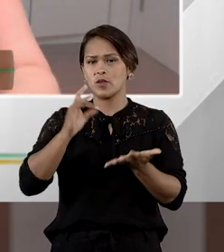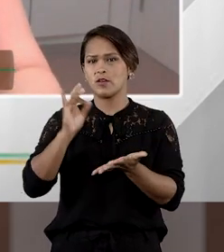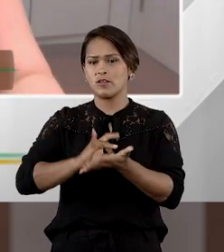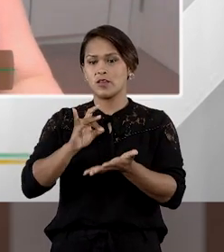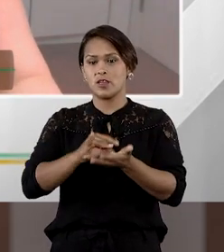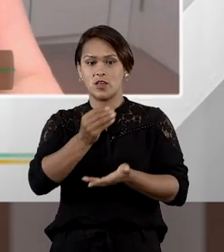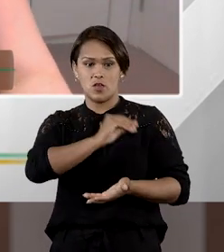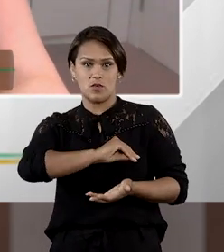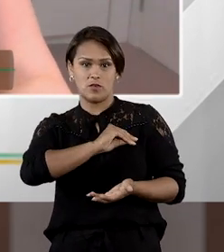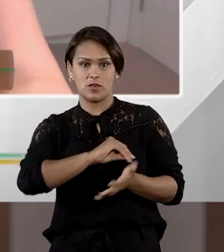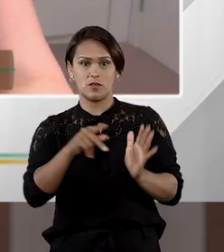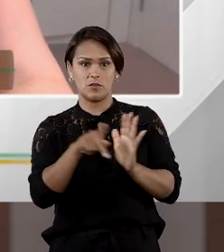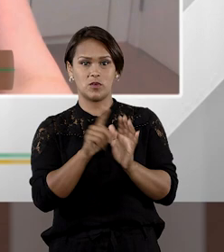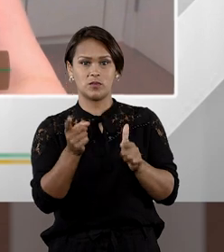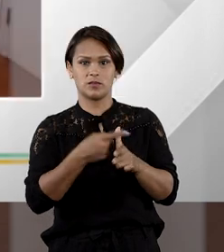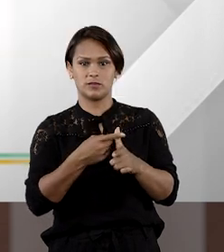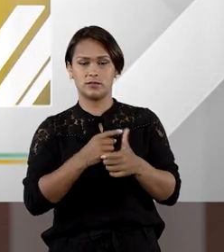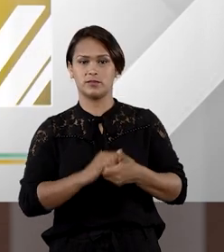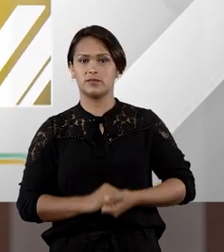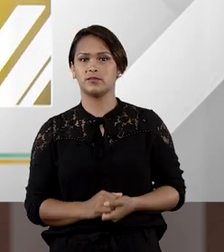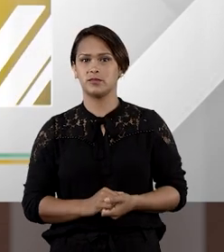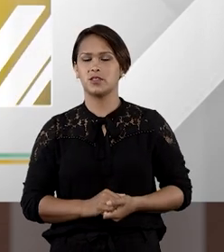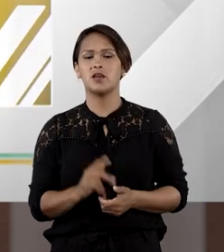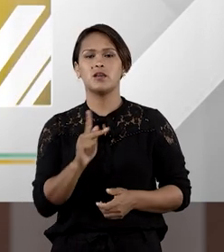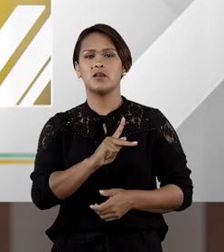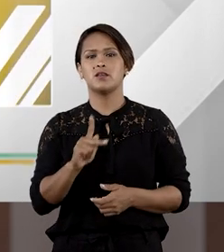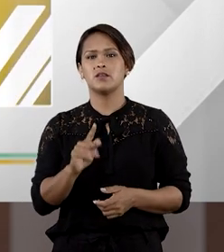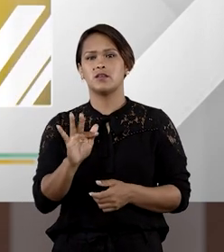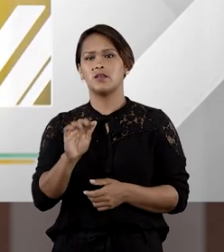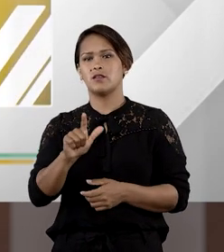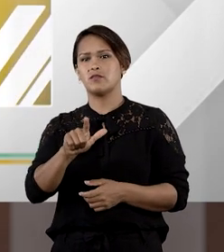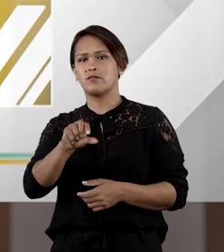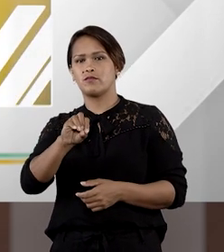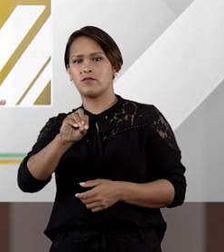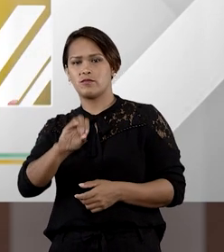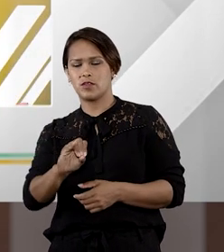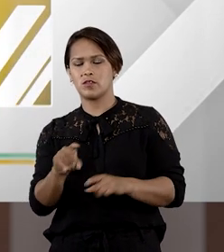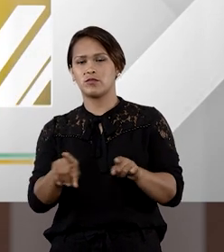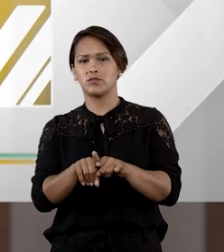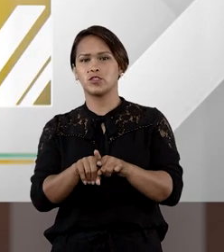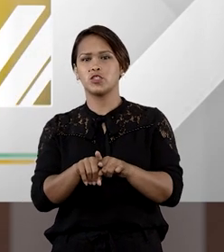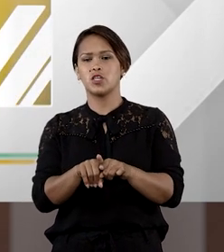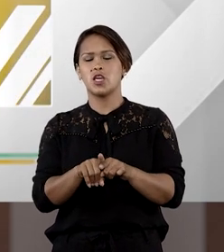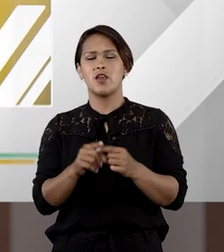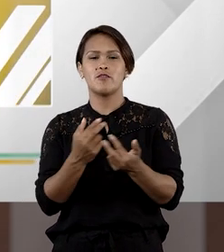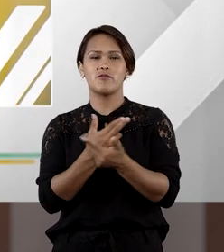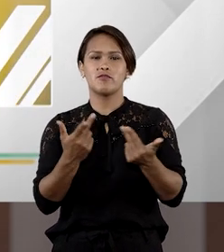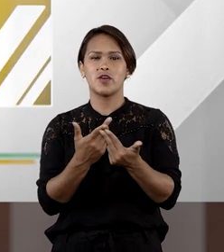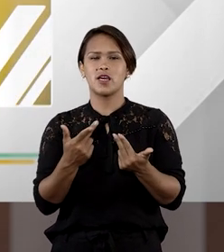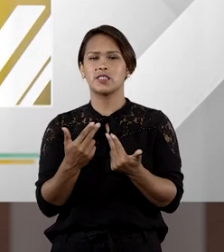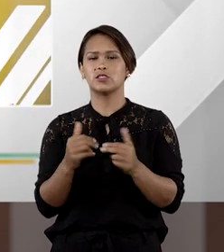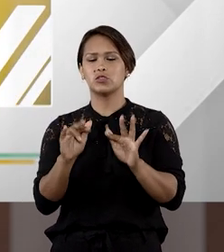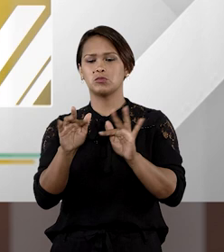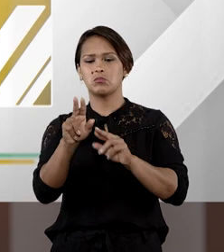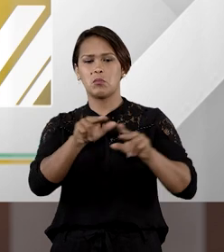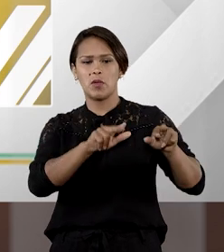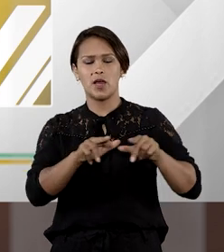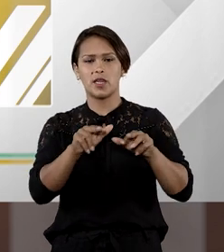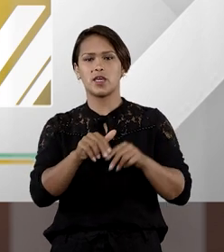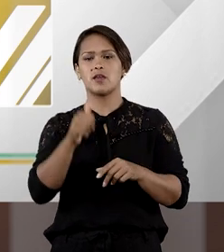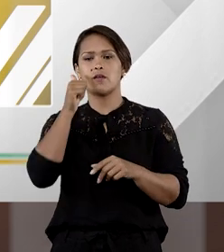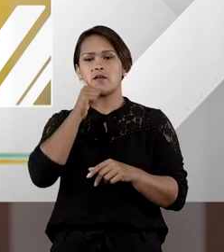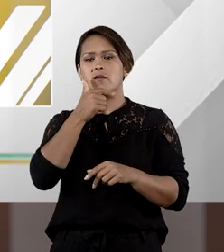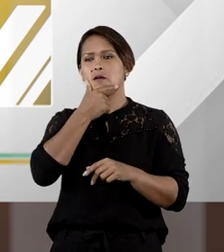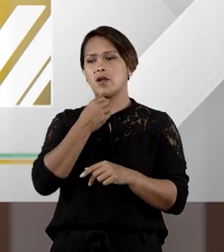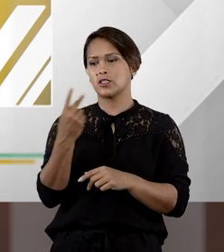realidade financeira do devedor. Professor Flávio, e no caso de multiparentalidade, ou seja, filhos com dois pais